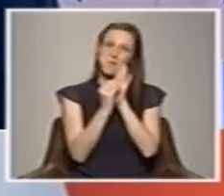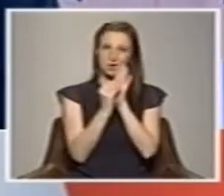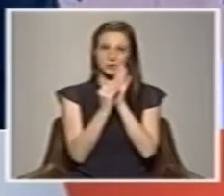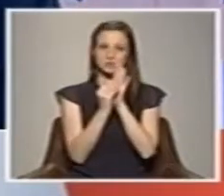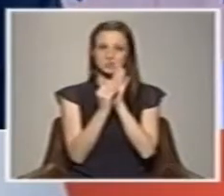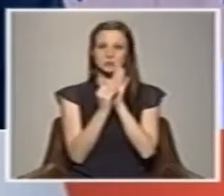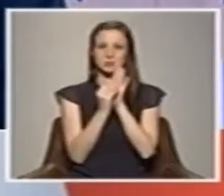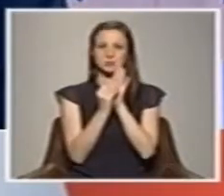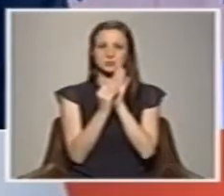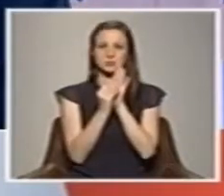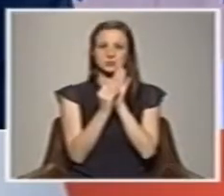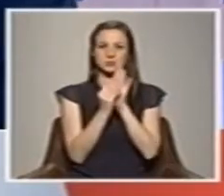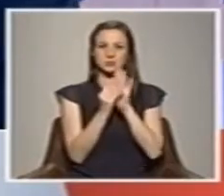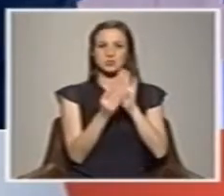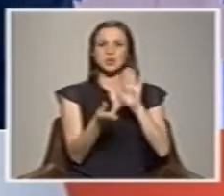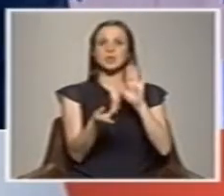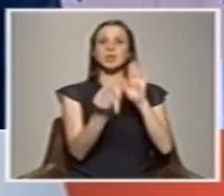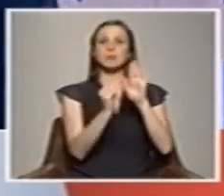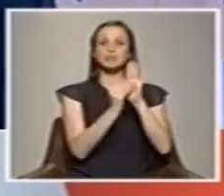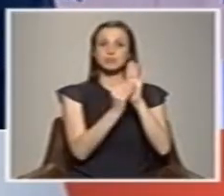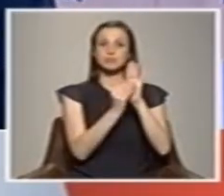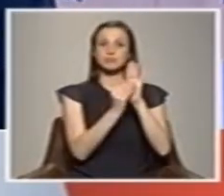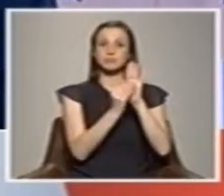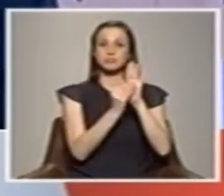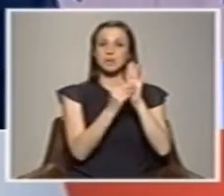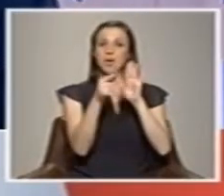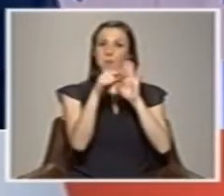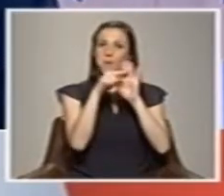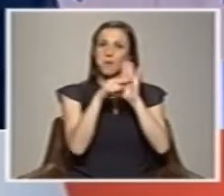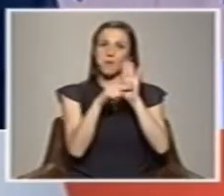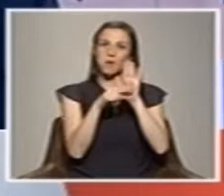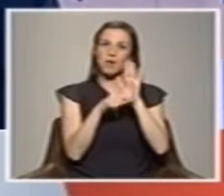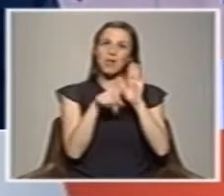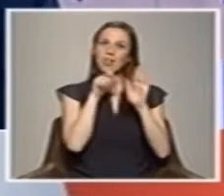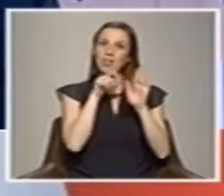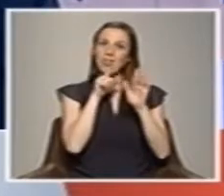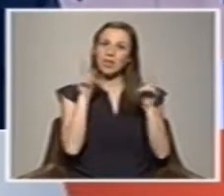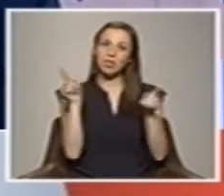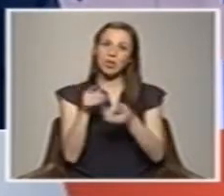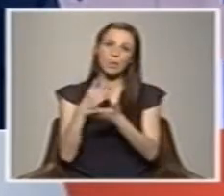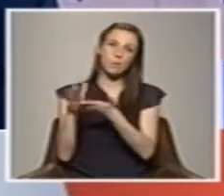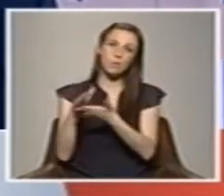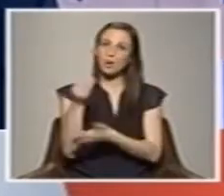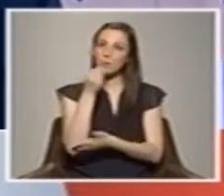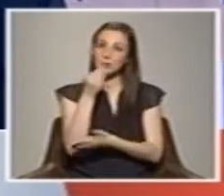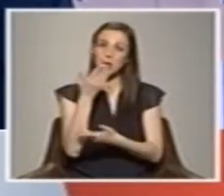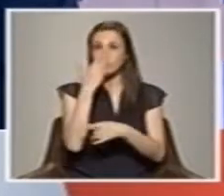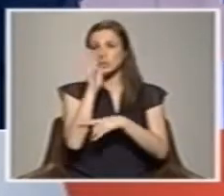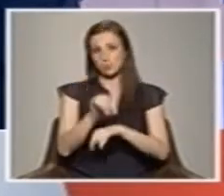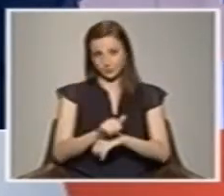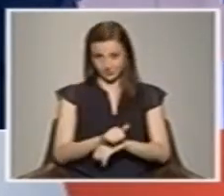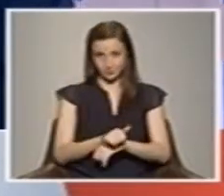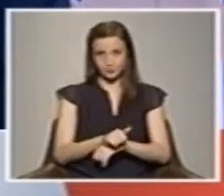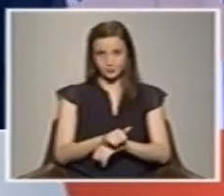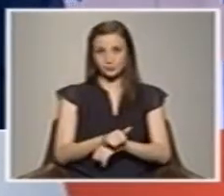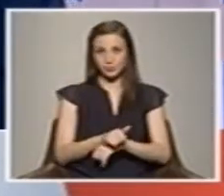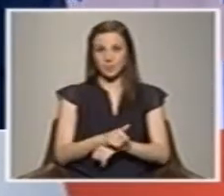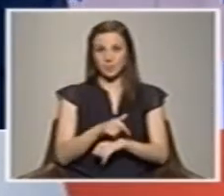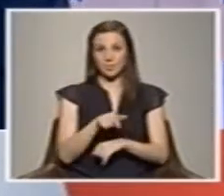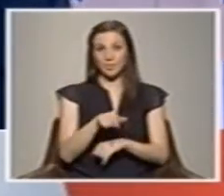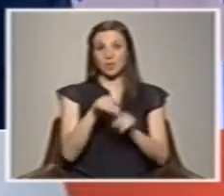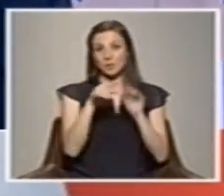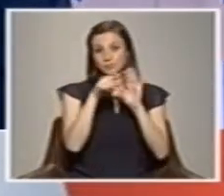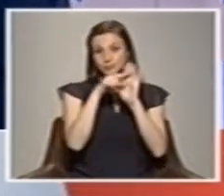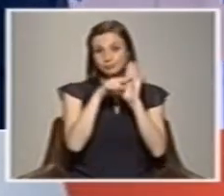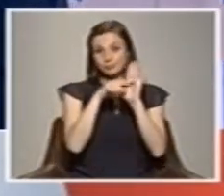cadernos de encargos das compras públicas critérios que permitam diminuir o desperdício alimentar. Eu dou um exemplo. Um desses critérios